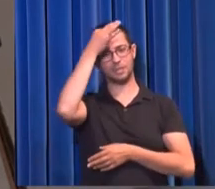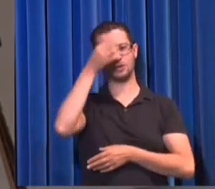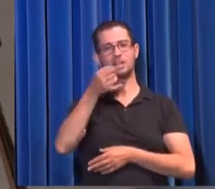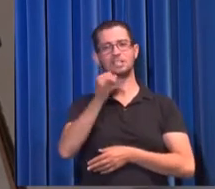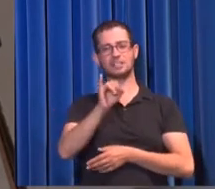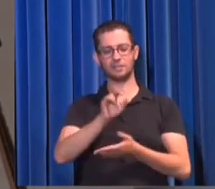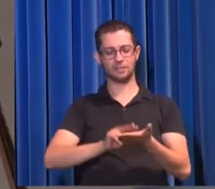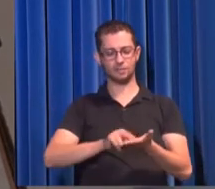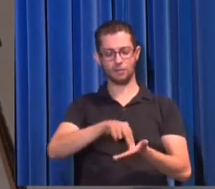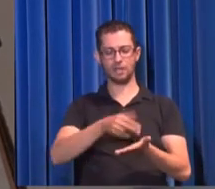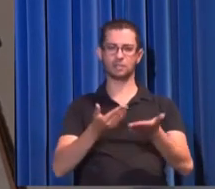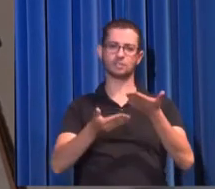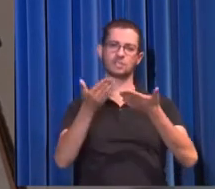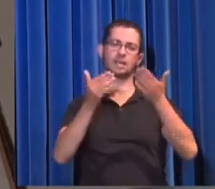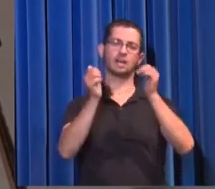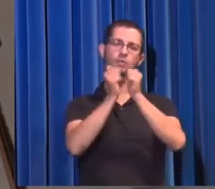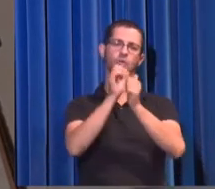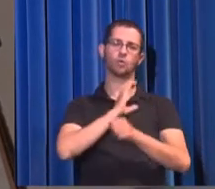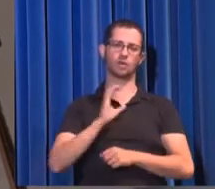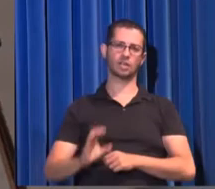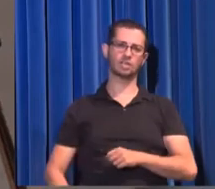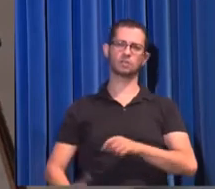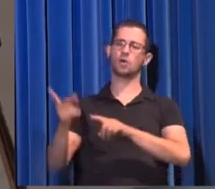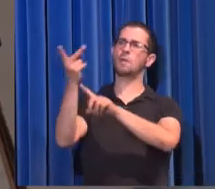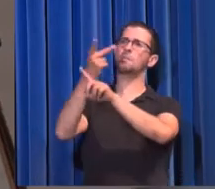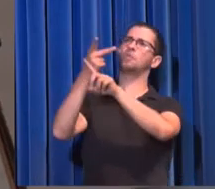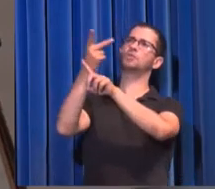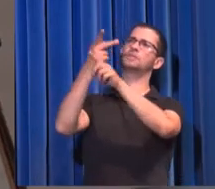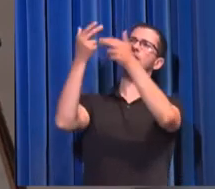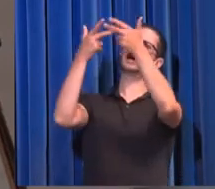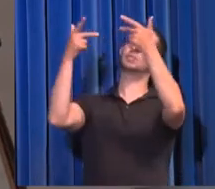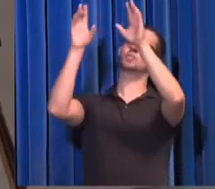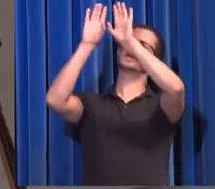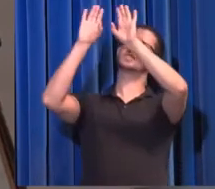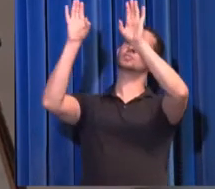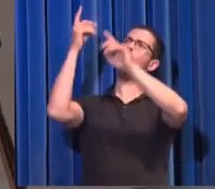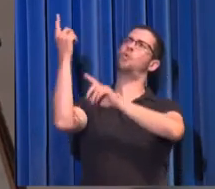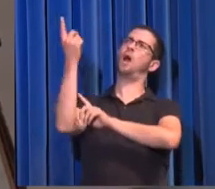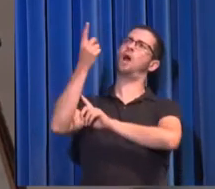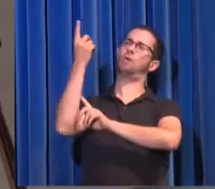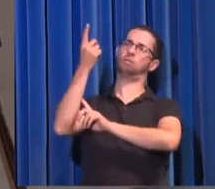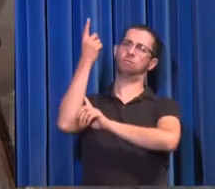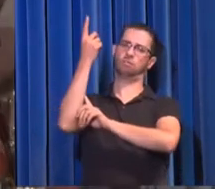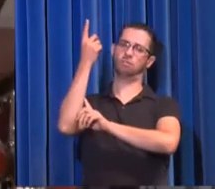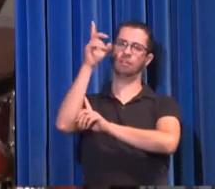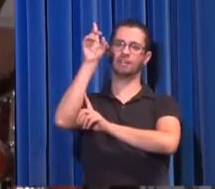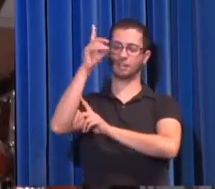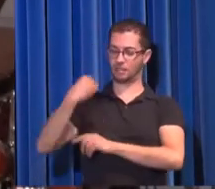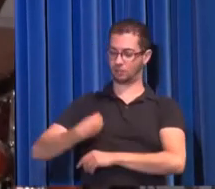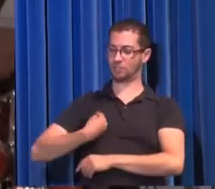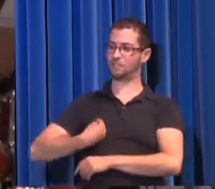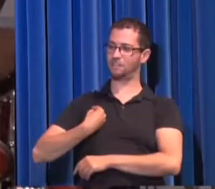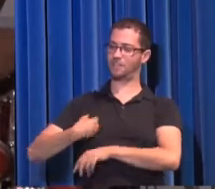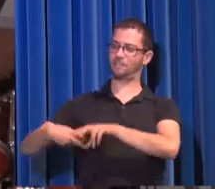juntamente com Cristo buscai as coisas lá do alto meus irmãos onde Cristo Vive